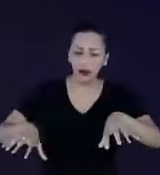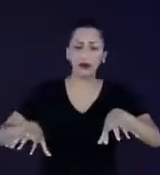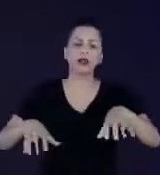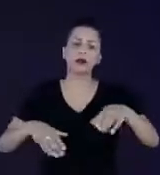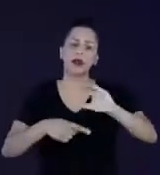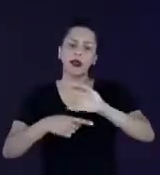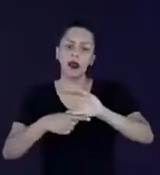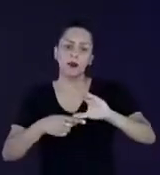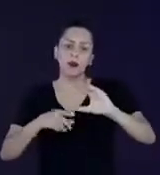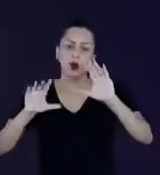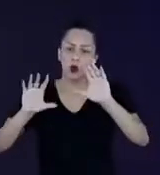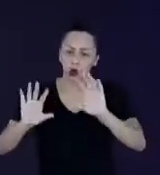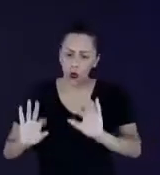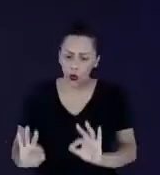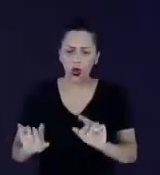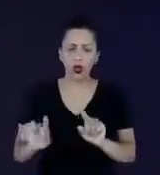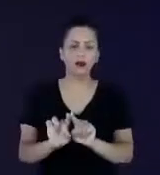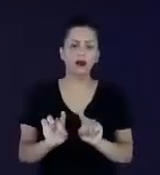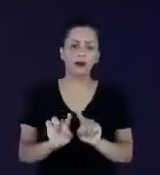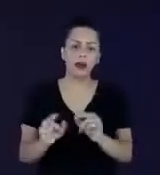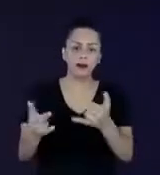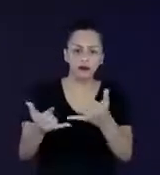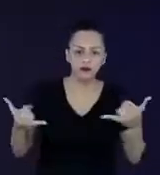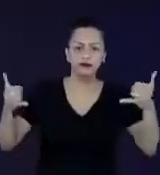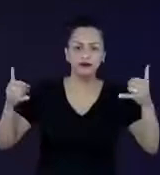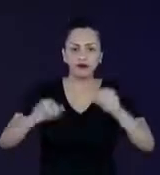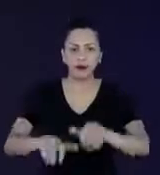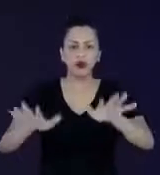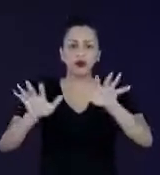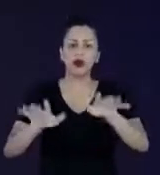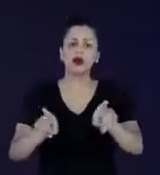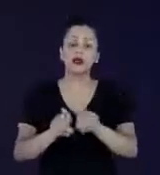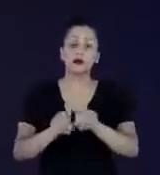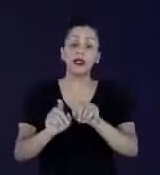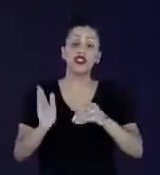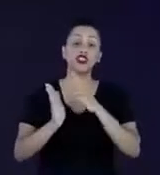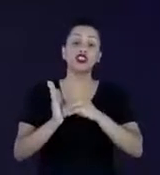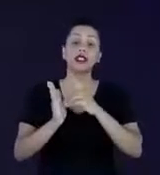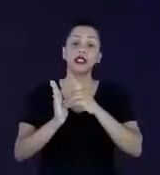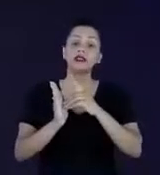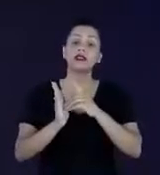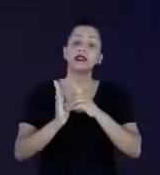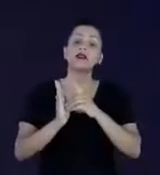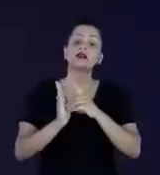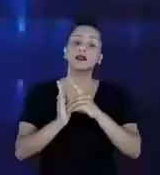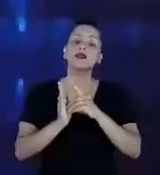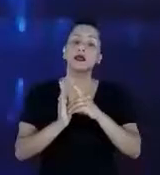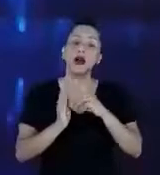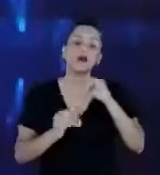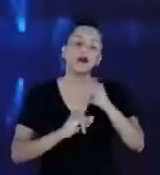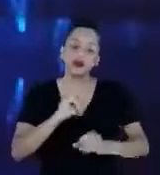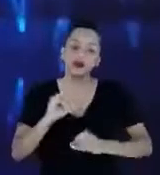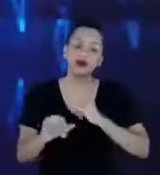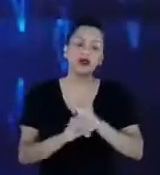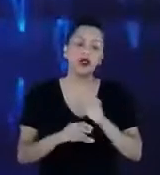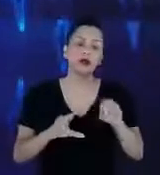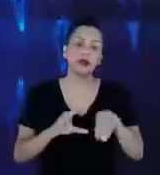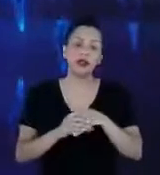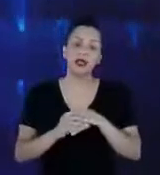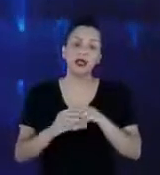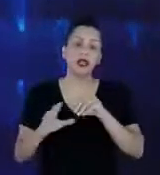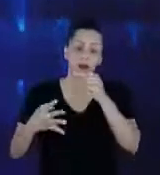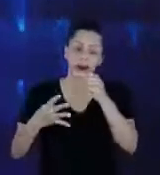na eletrificação, falamos na digitalização, e são todos esses pontos que estão no dia a dia das